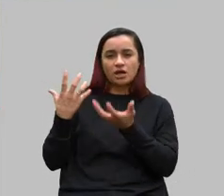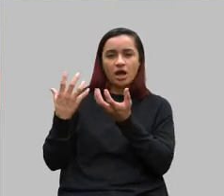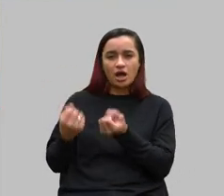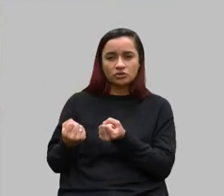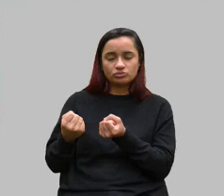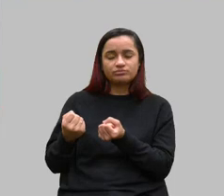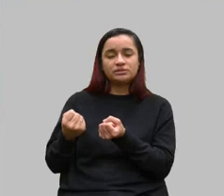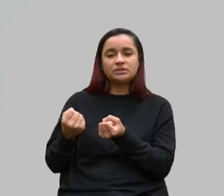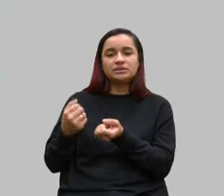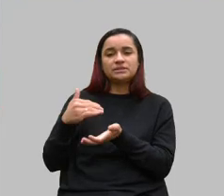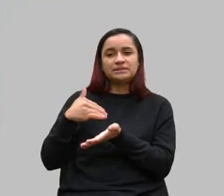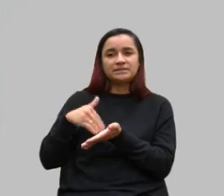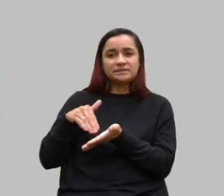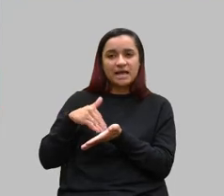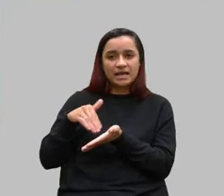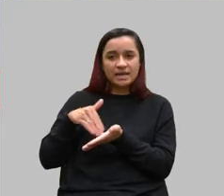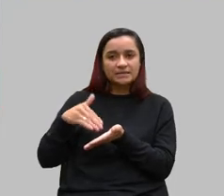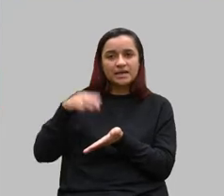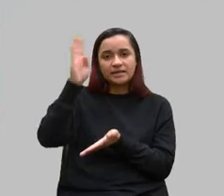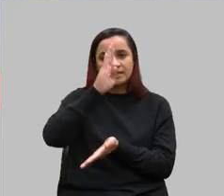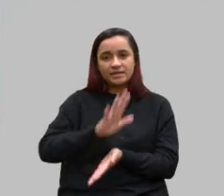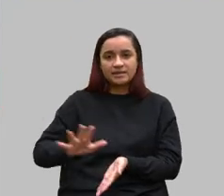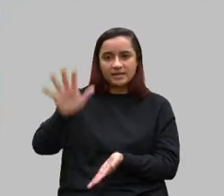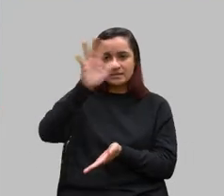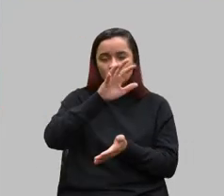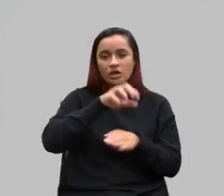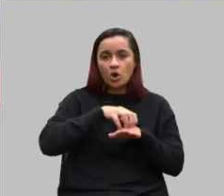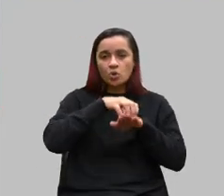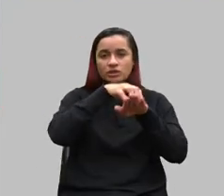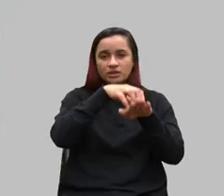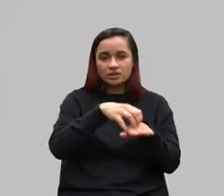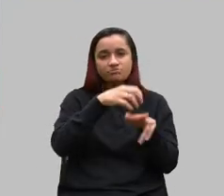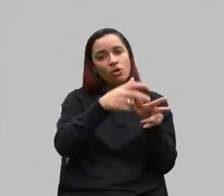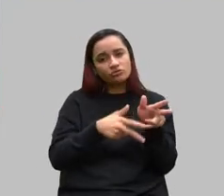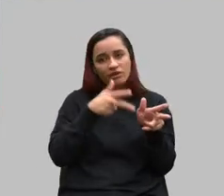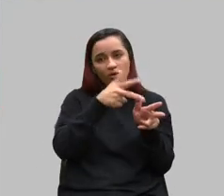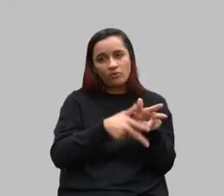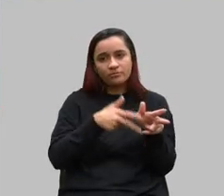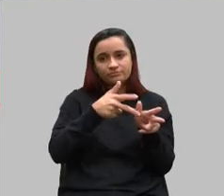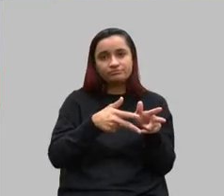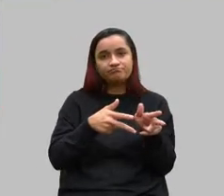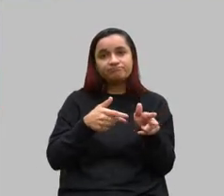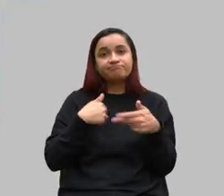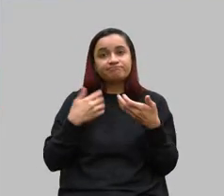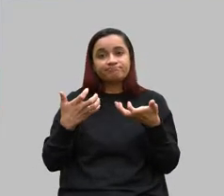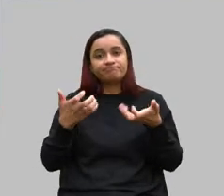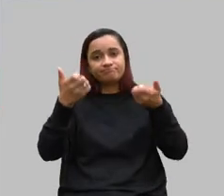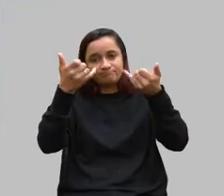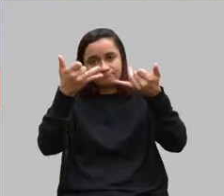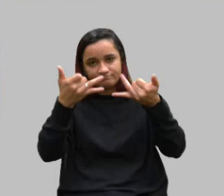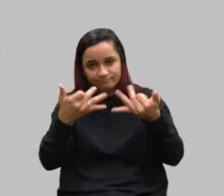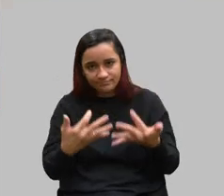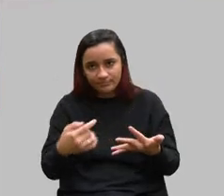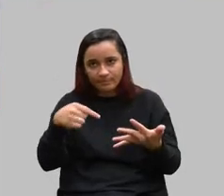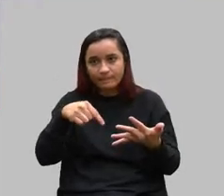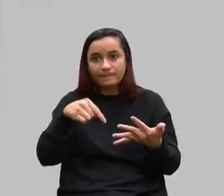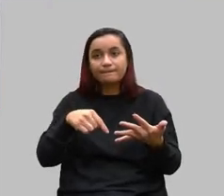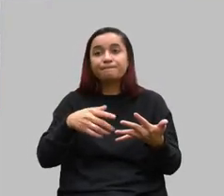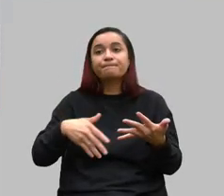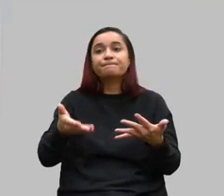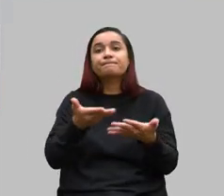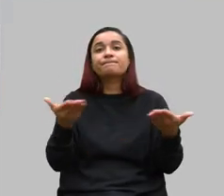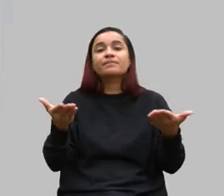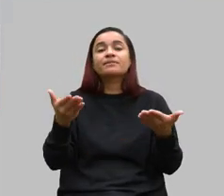secretaria nacional de transporte Ferroviário aqui eu gostaria de dizer deputada e todos que aqui presentes que é a primeira